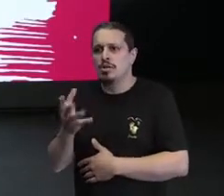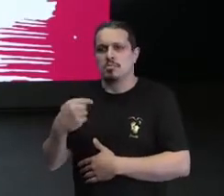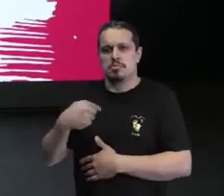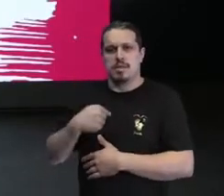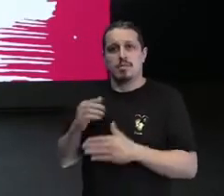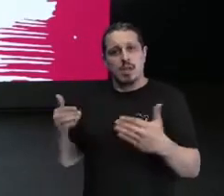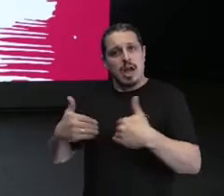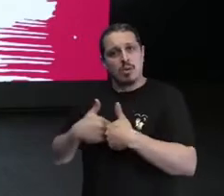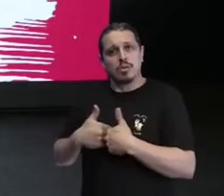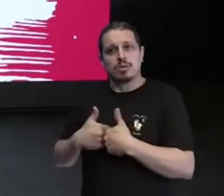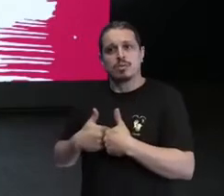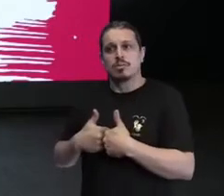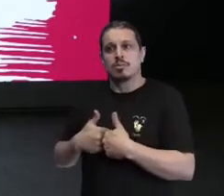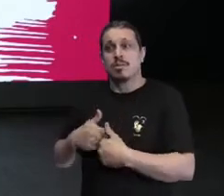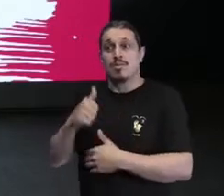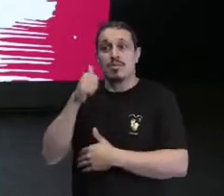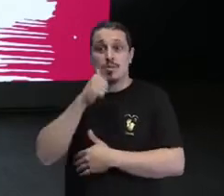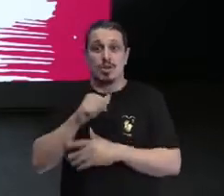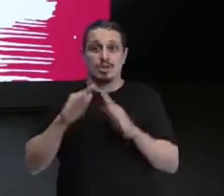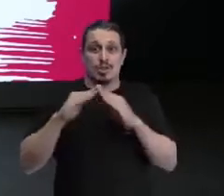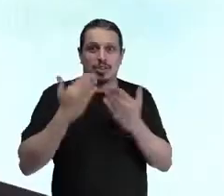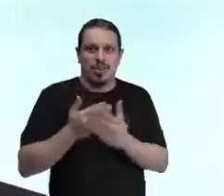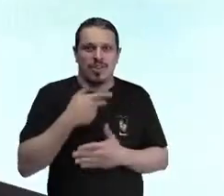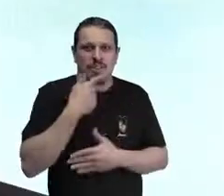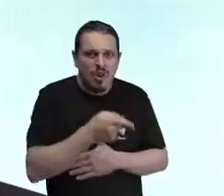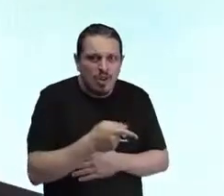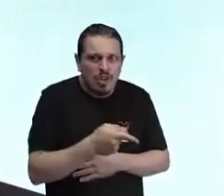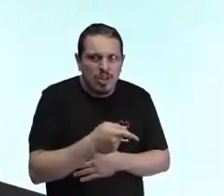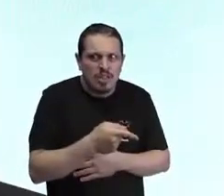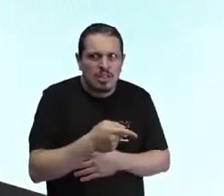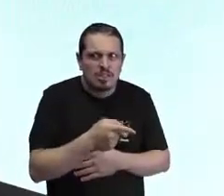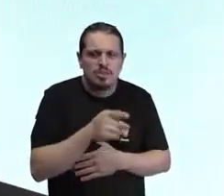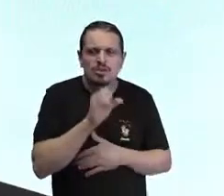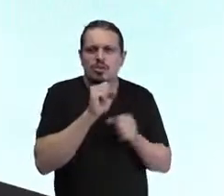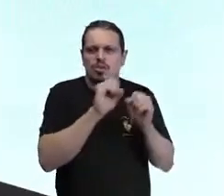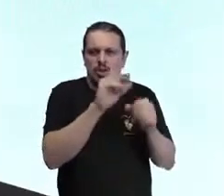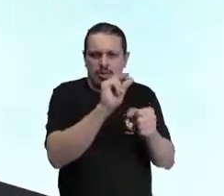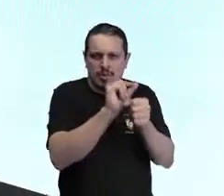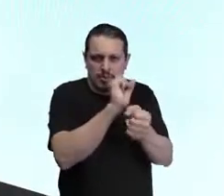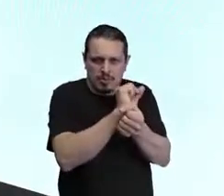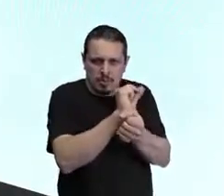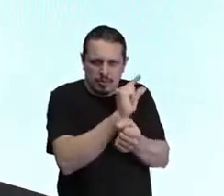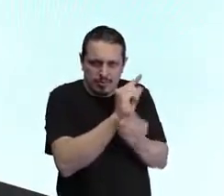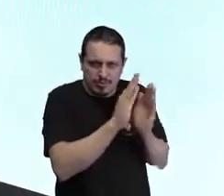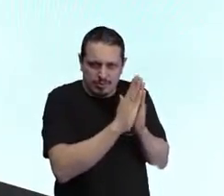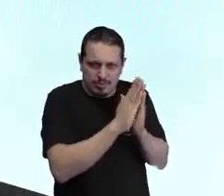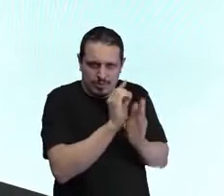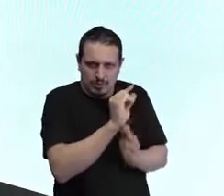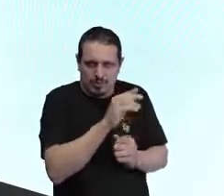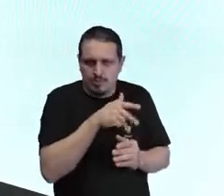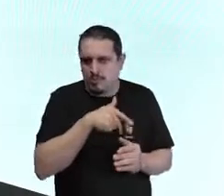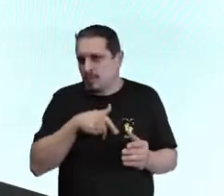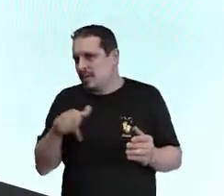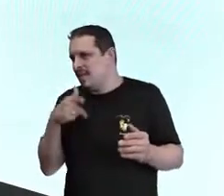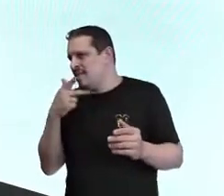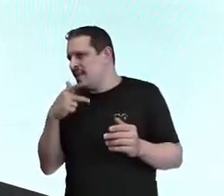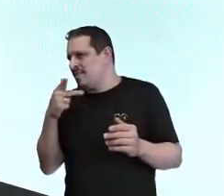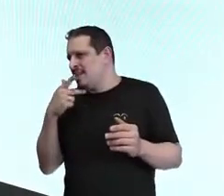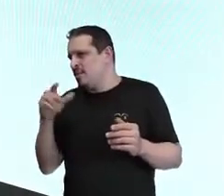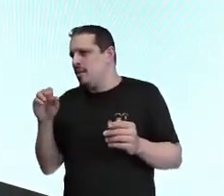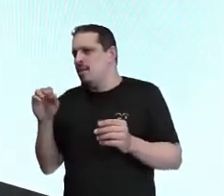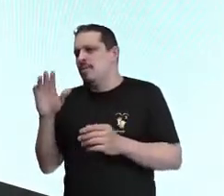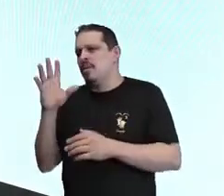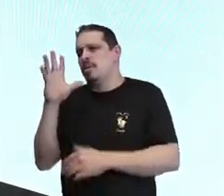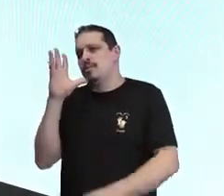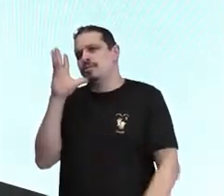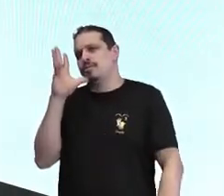favor? Olha, eu não sei quantos minutinhos foram. Porque a pessoa saiu e não voltava mais. E eu fiquei ali do outro